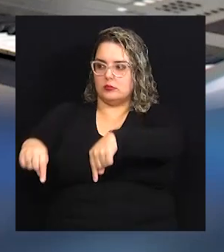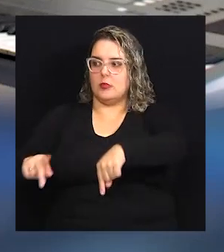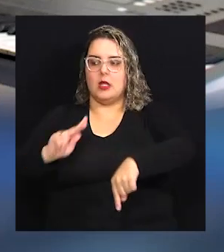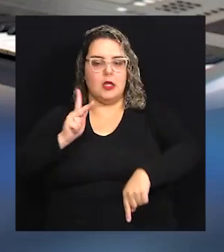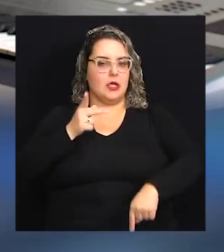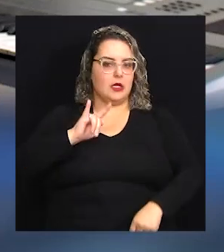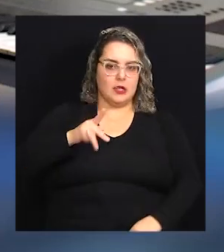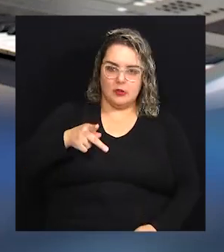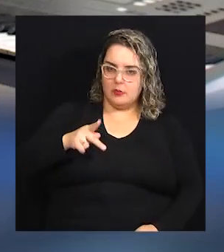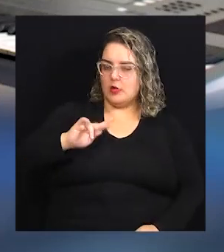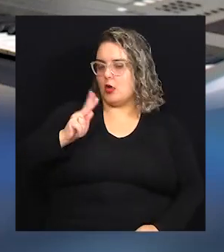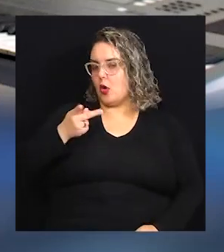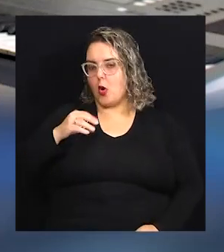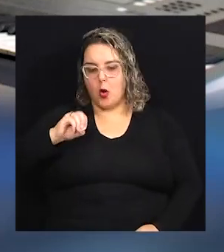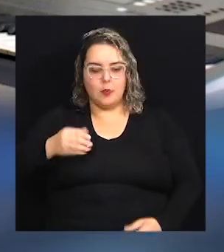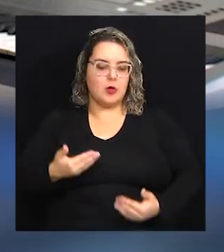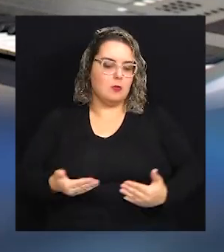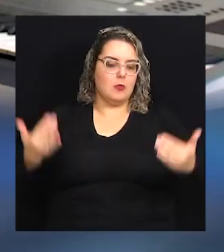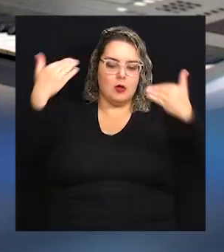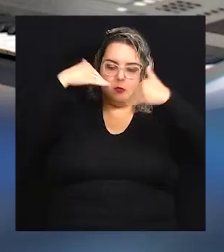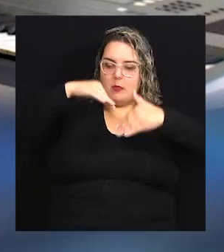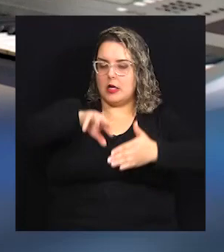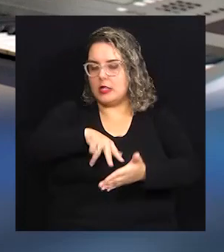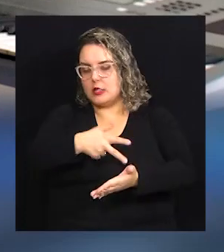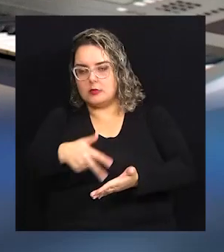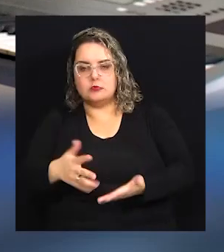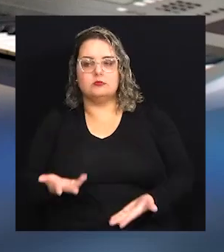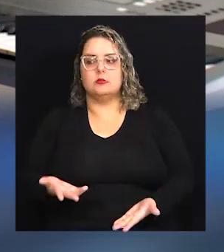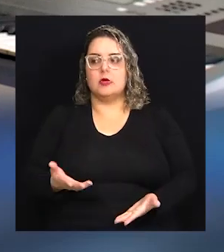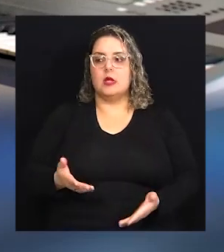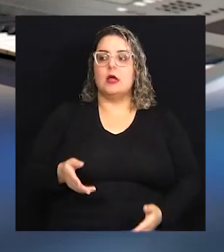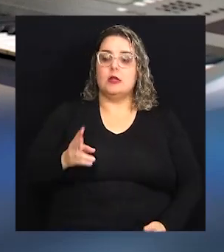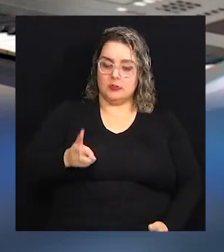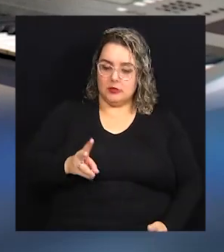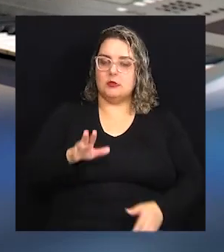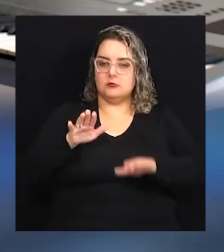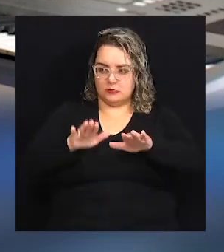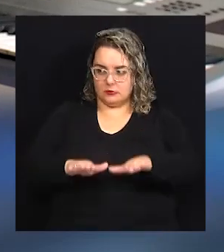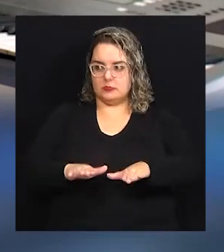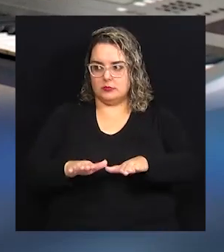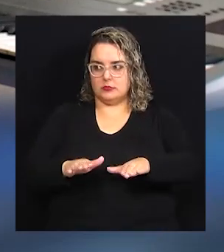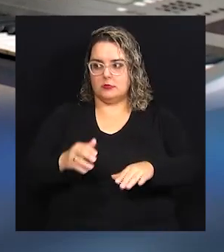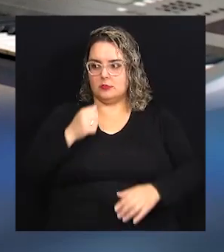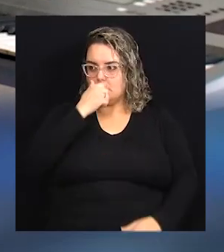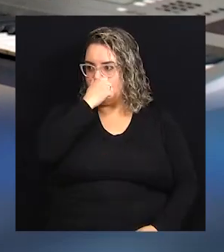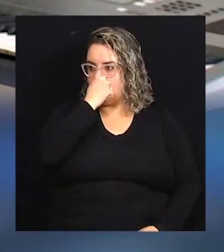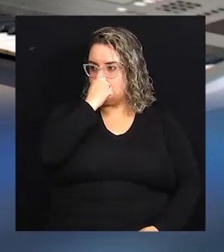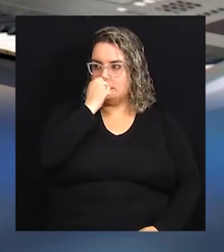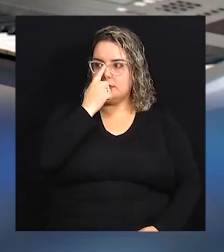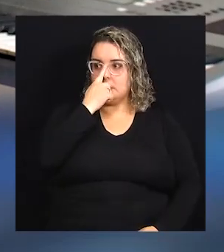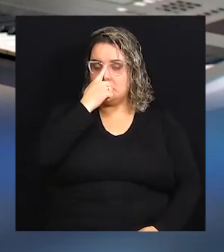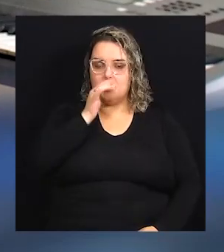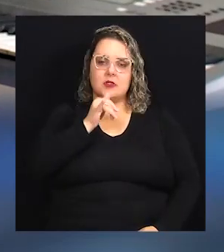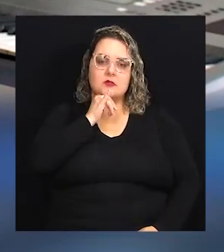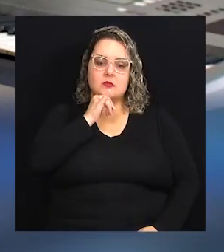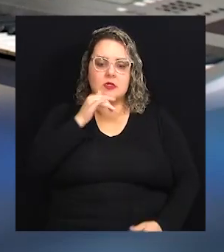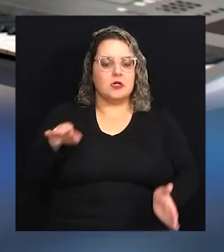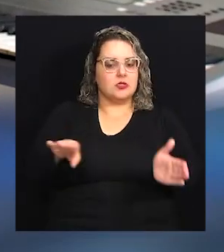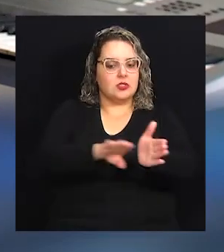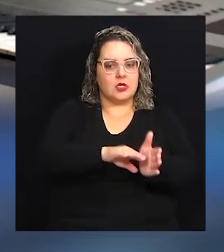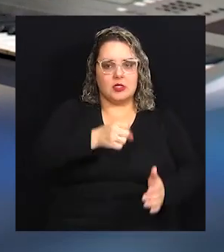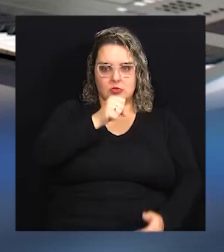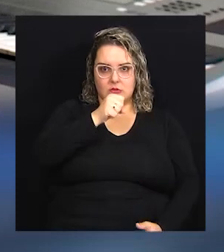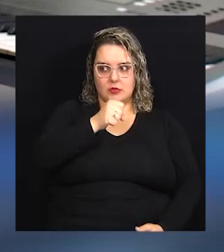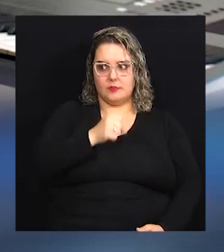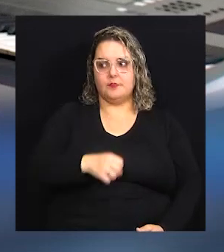com os interesses, hip hop, balé, musicalização. Então, ele tem a turma dele fixa, que aí ele entrou, no exemplo,